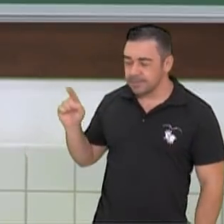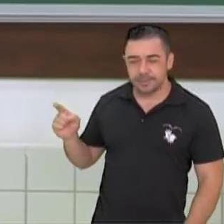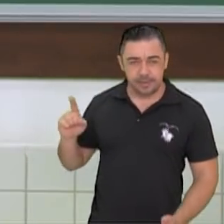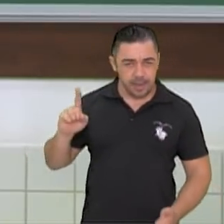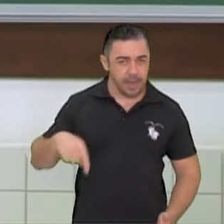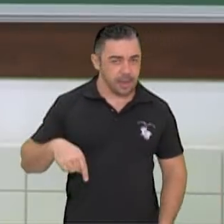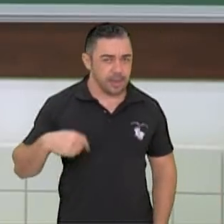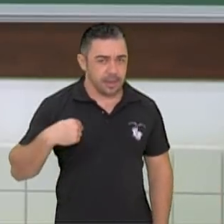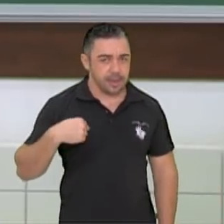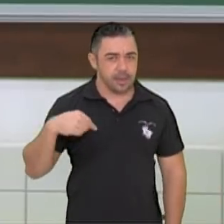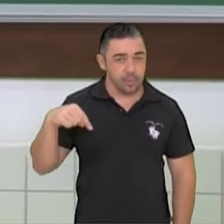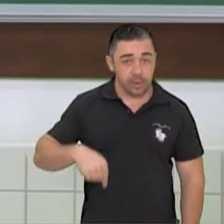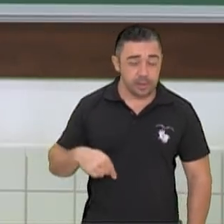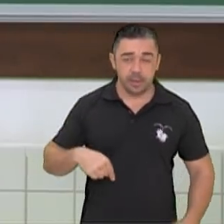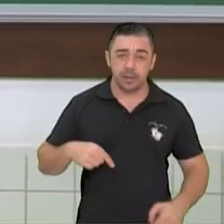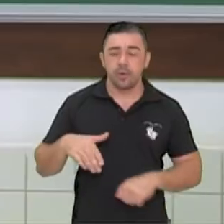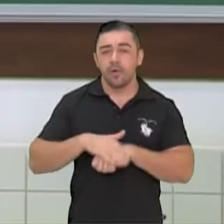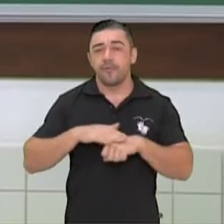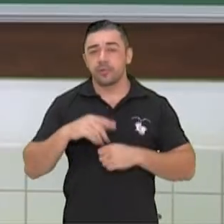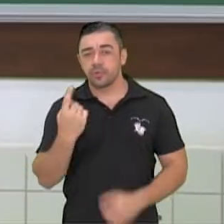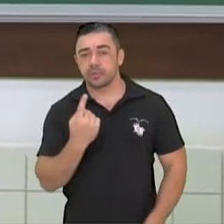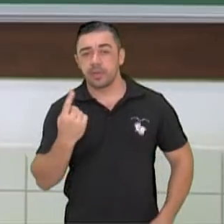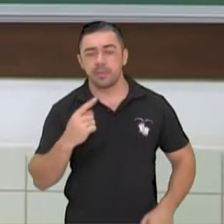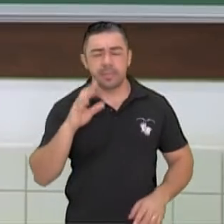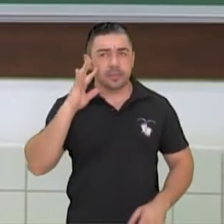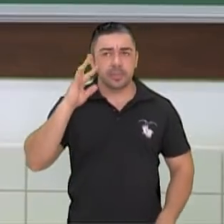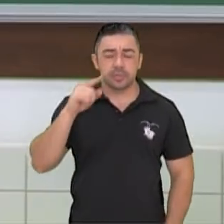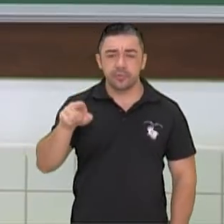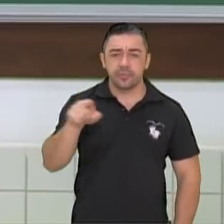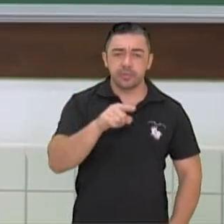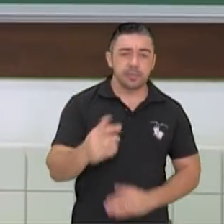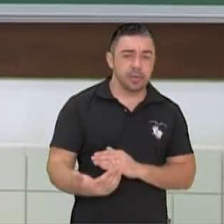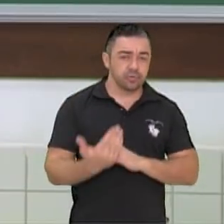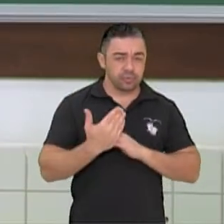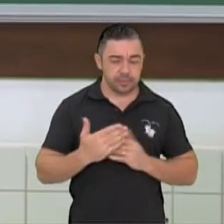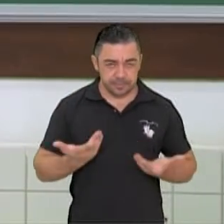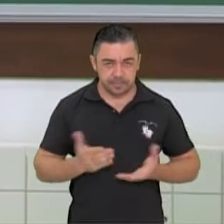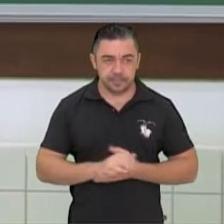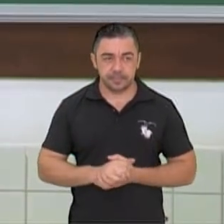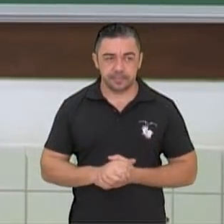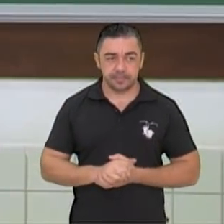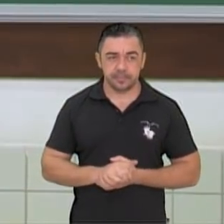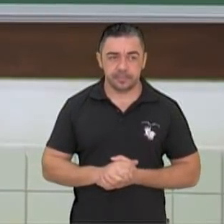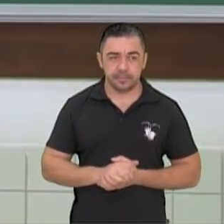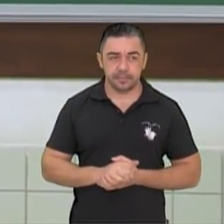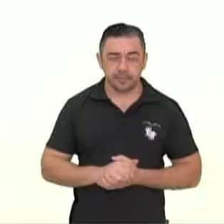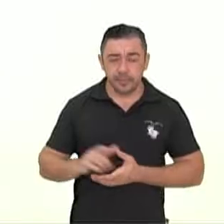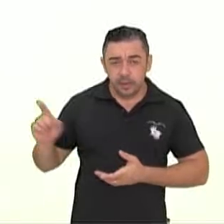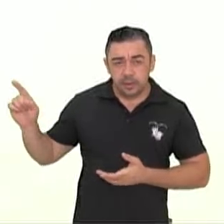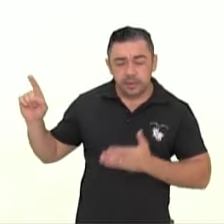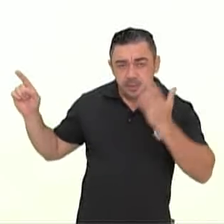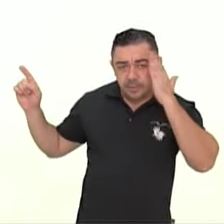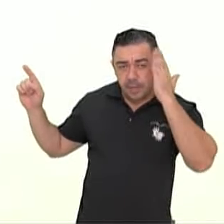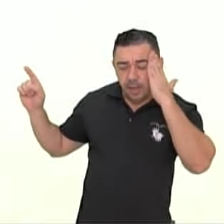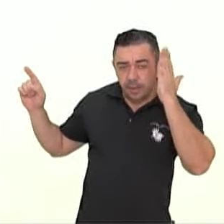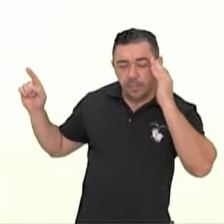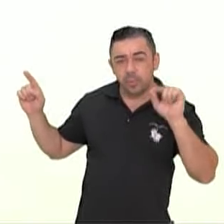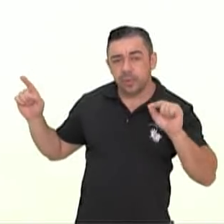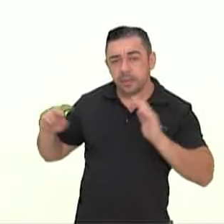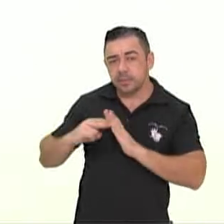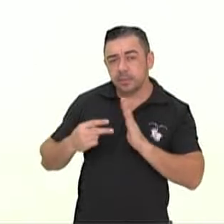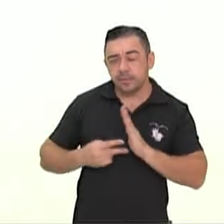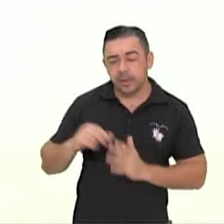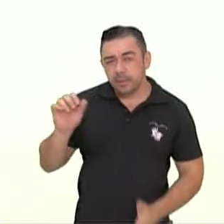Aqui é meio monólogo, mas eu fico imaginando vocês em casa me ajudando aí. Vamos lá? Partiu? Você saberia dizer a que se refere